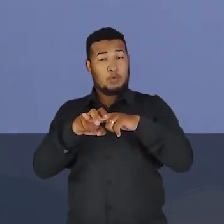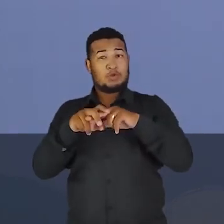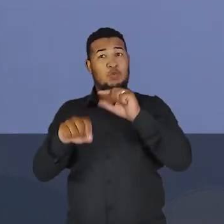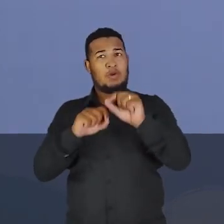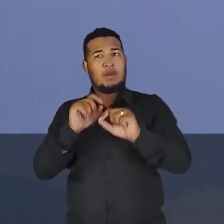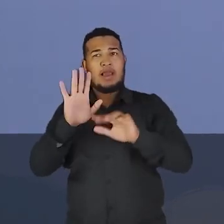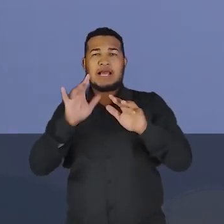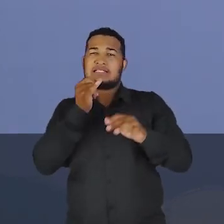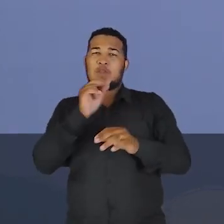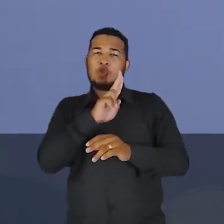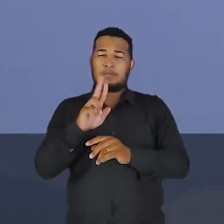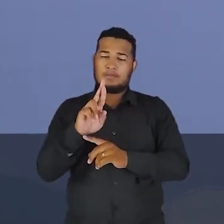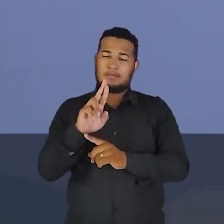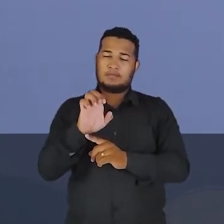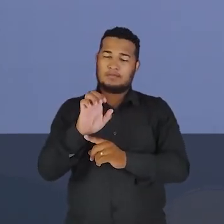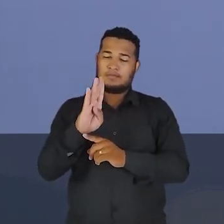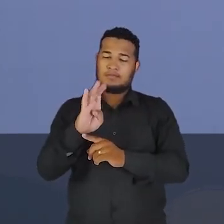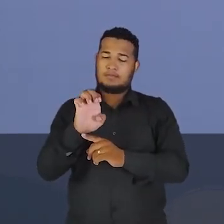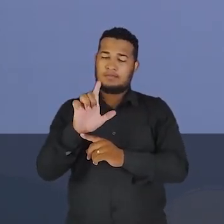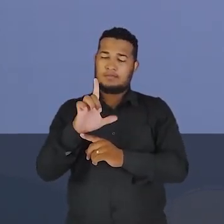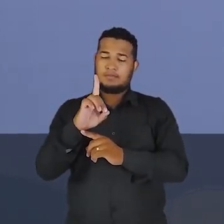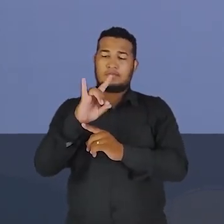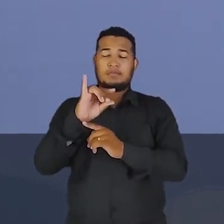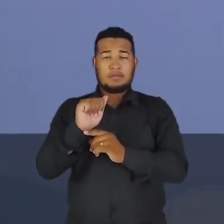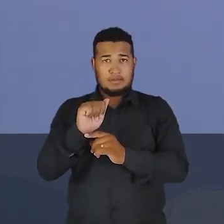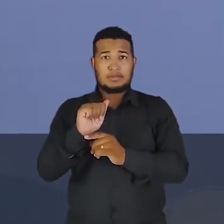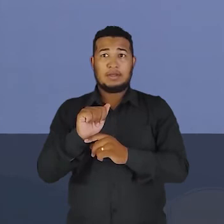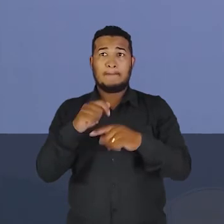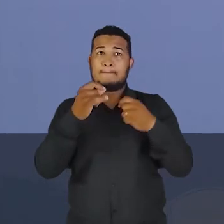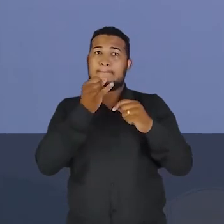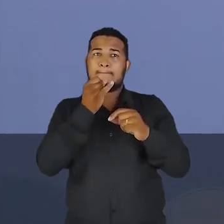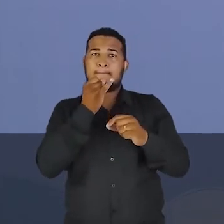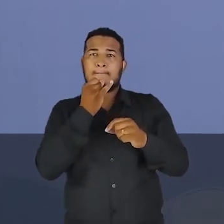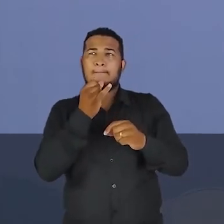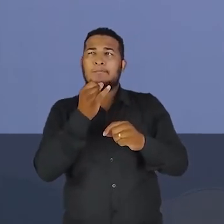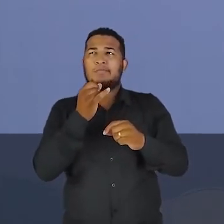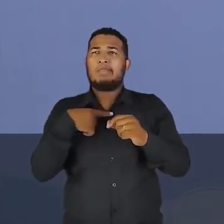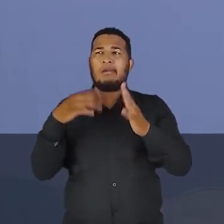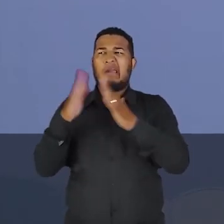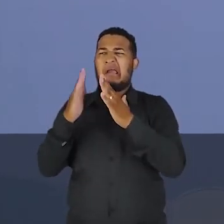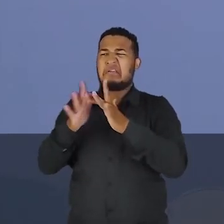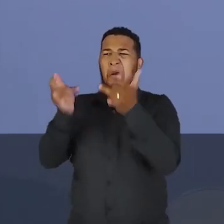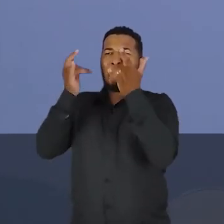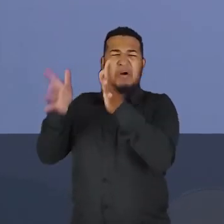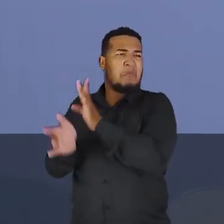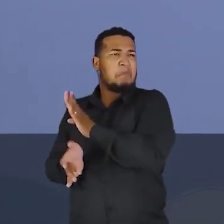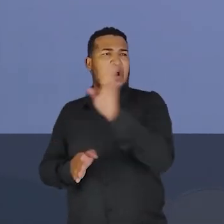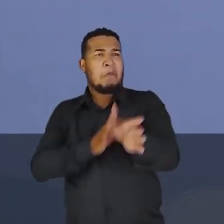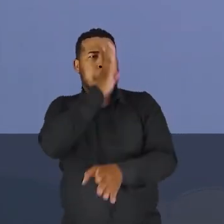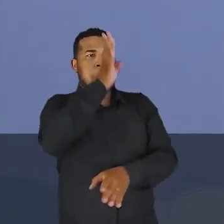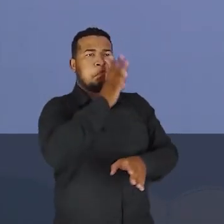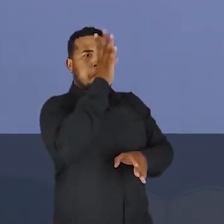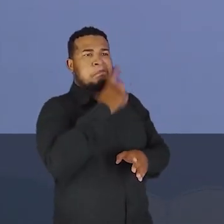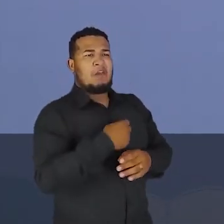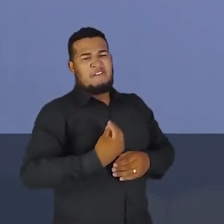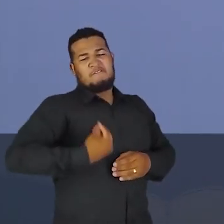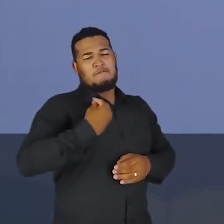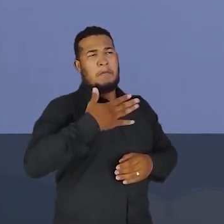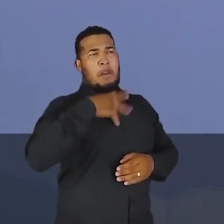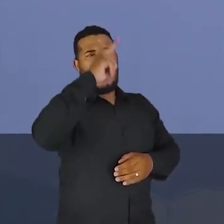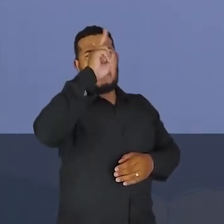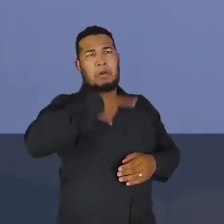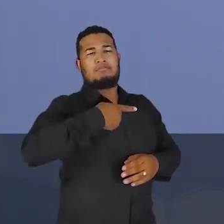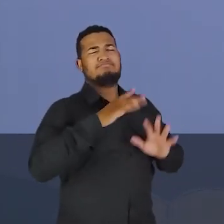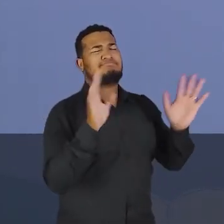aspecto, a rebeldia é interessante. Mas rebeldia de sair de casa como se fosse dono da própria